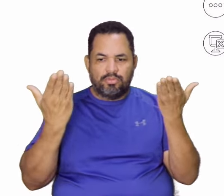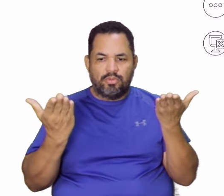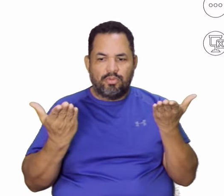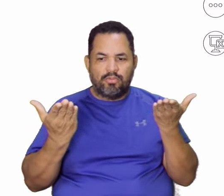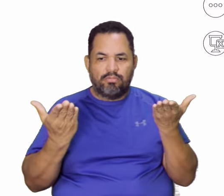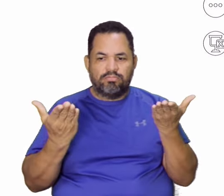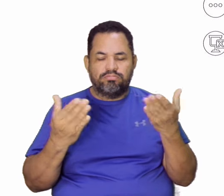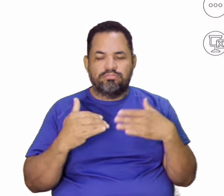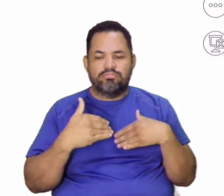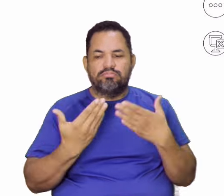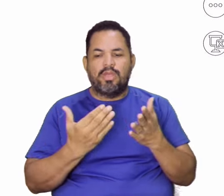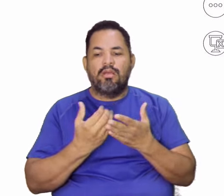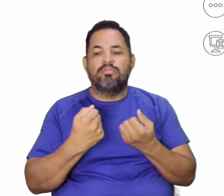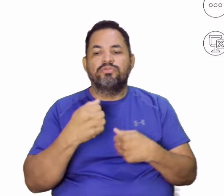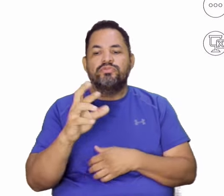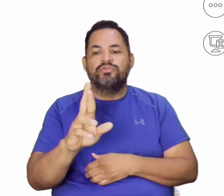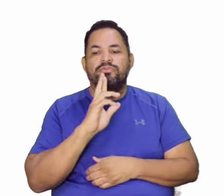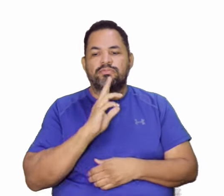as possíveis